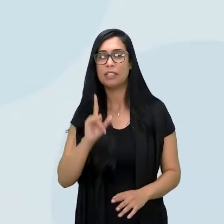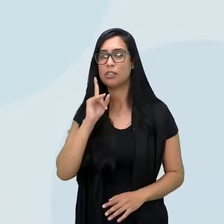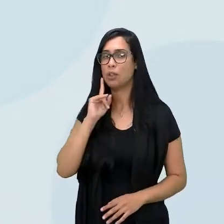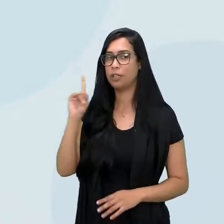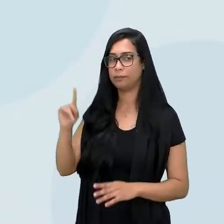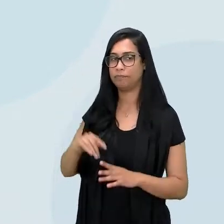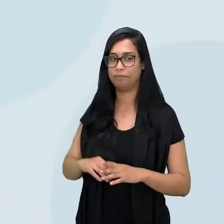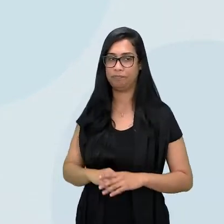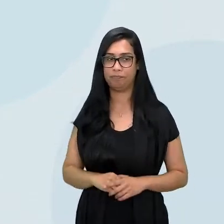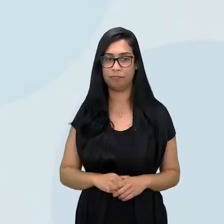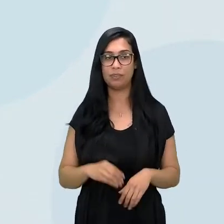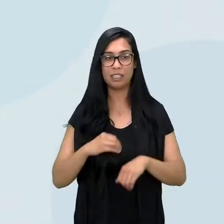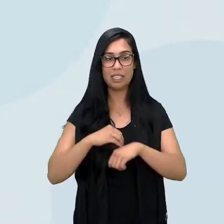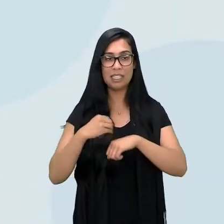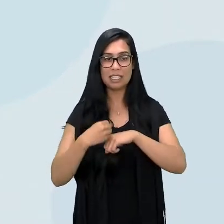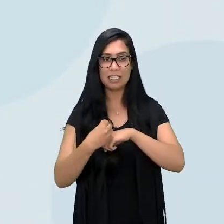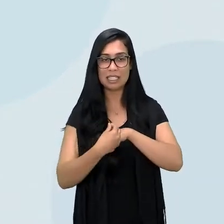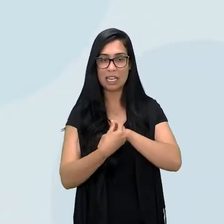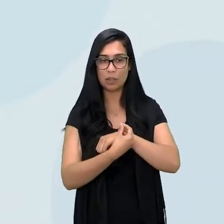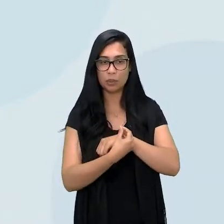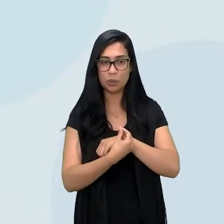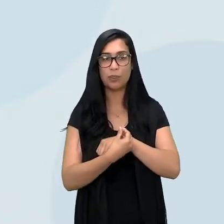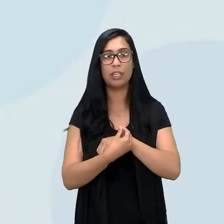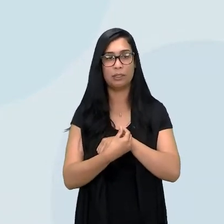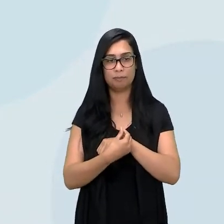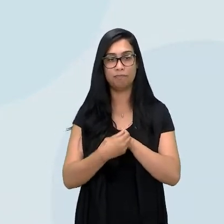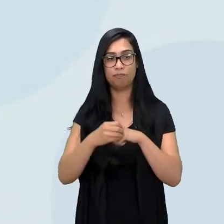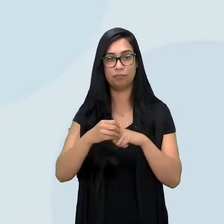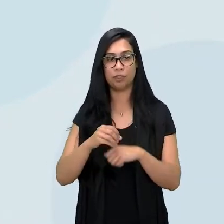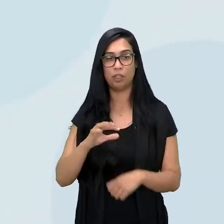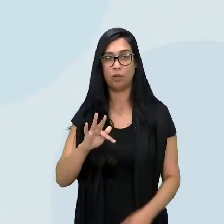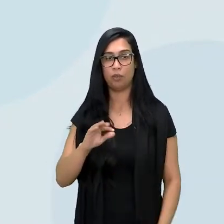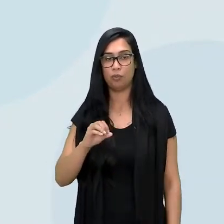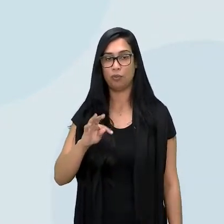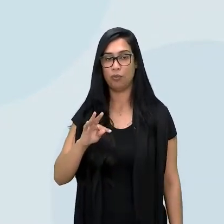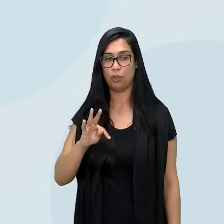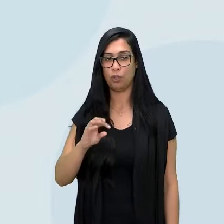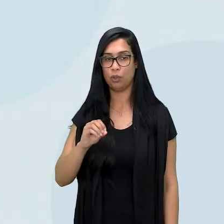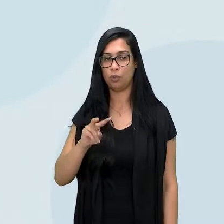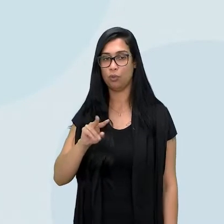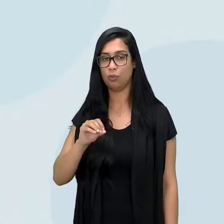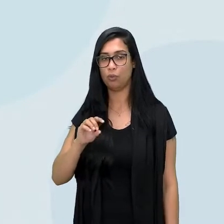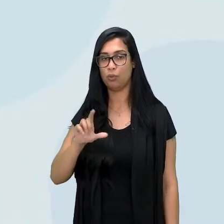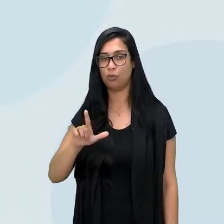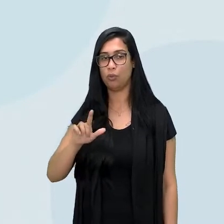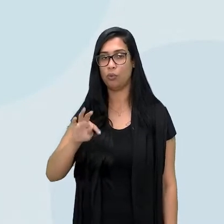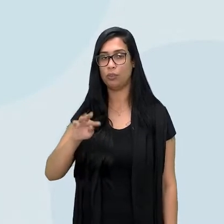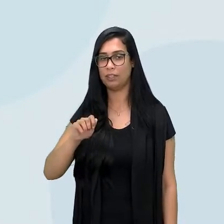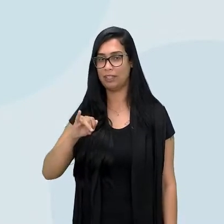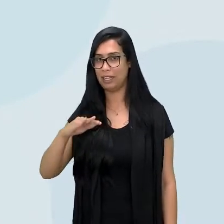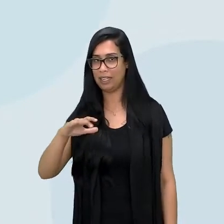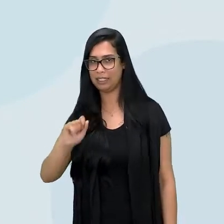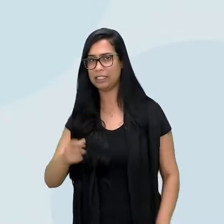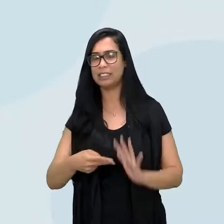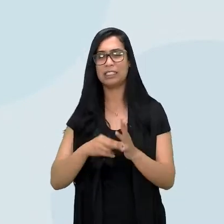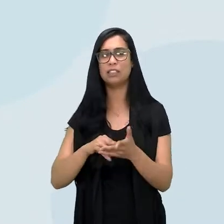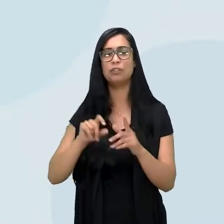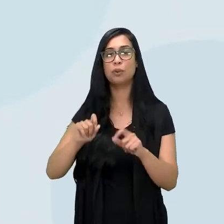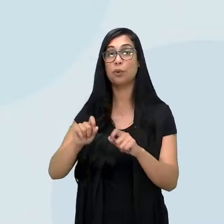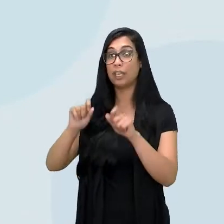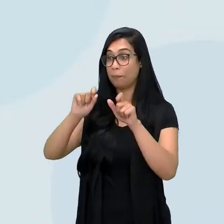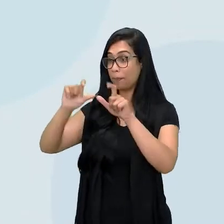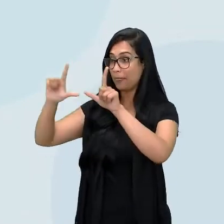que é essa placa aqui, onde acontece a transformação dessa fonte de luz aí, no